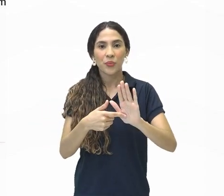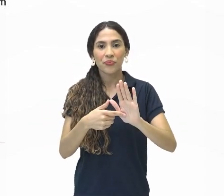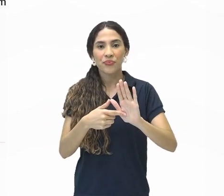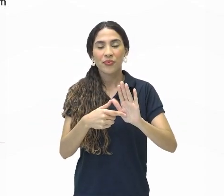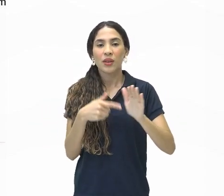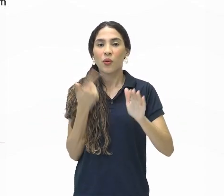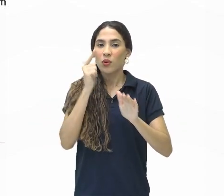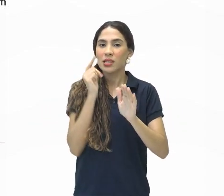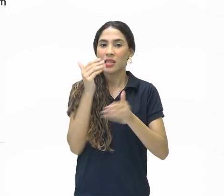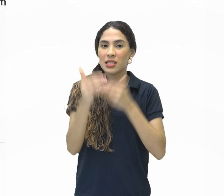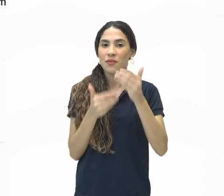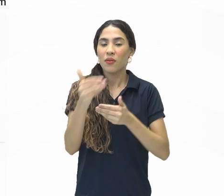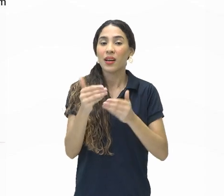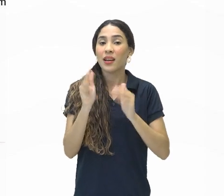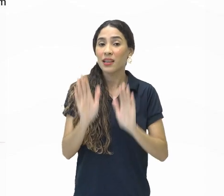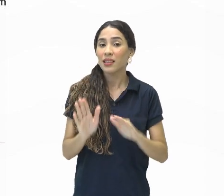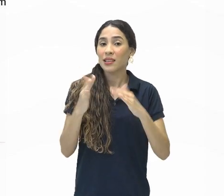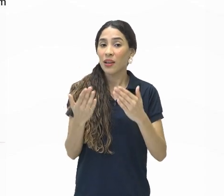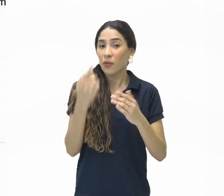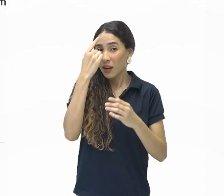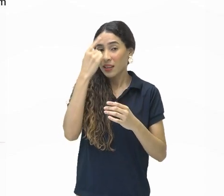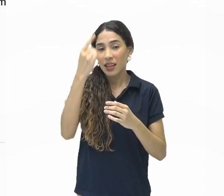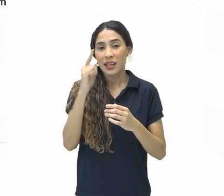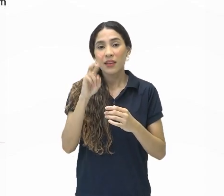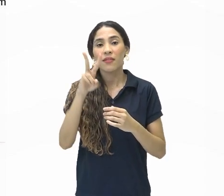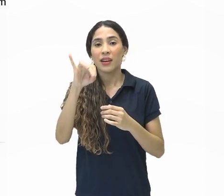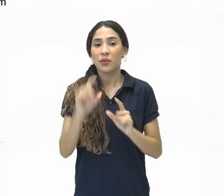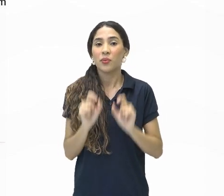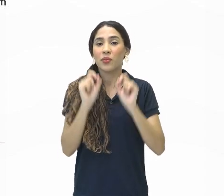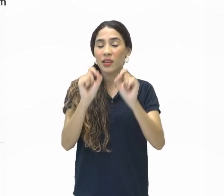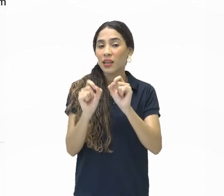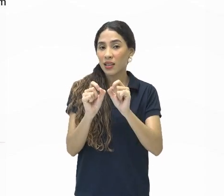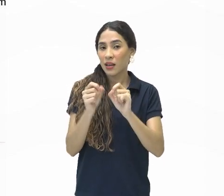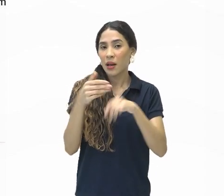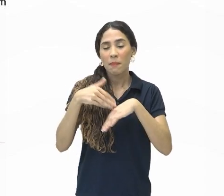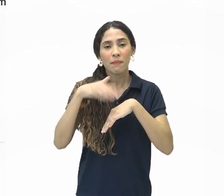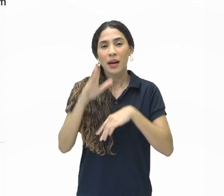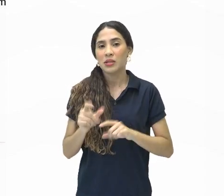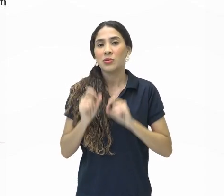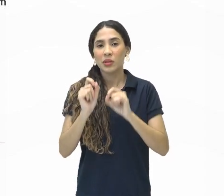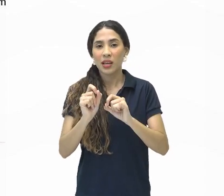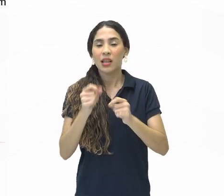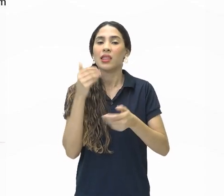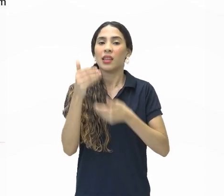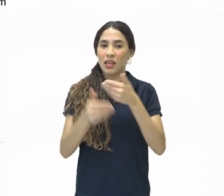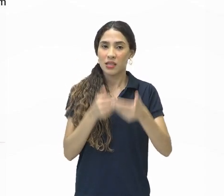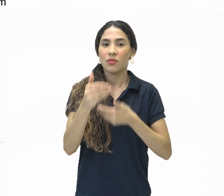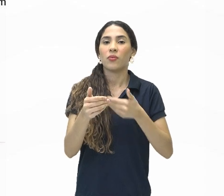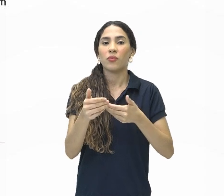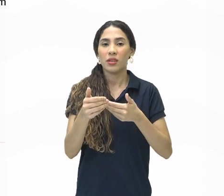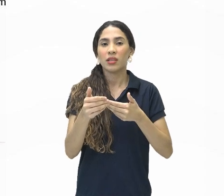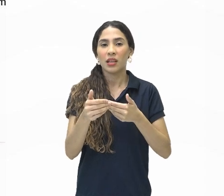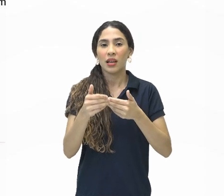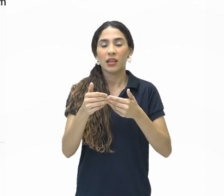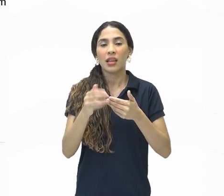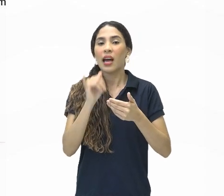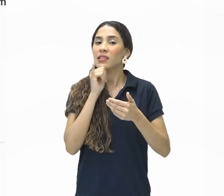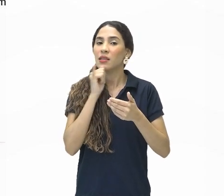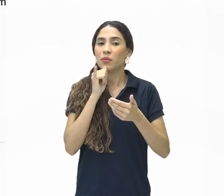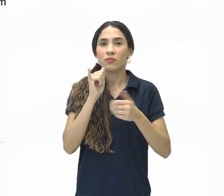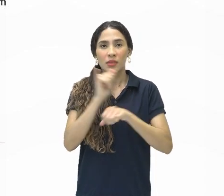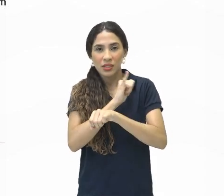se desenvolver. Então, essas ideias elas vão sendo cada vez mais desenvolvidas,